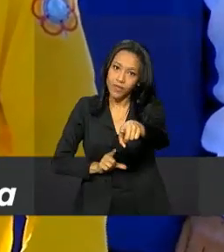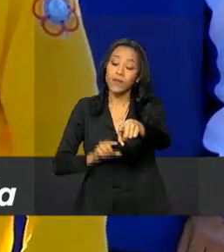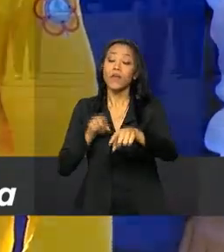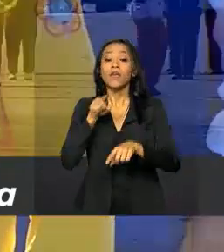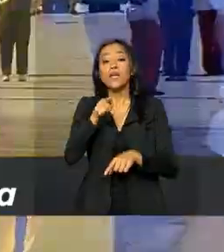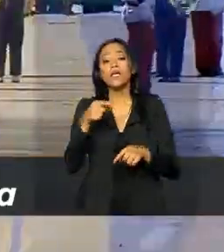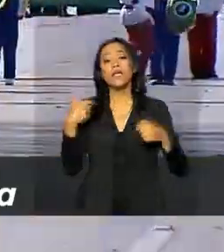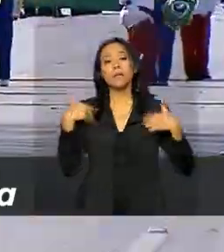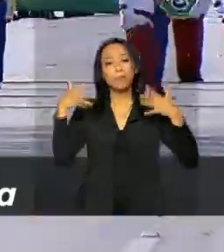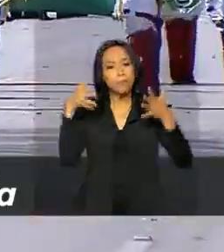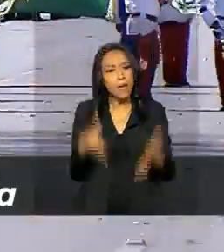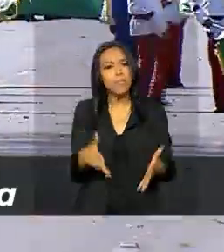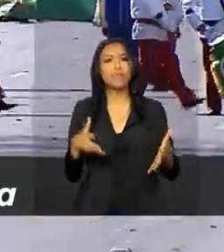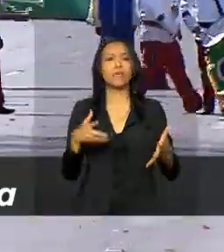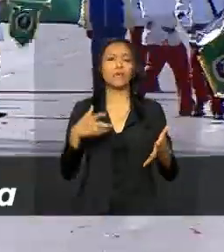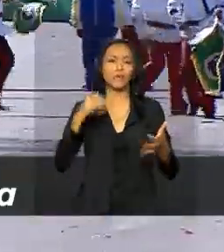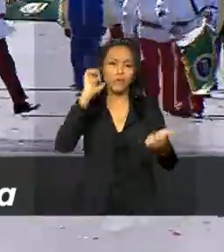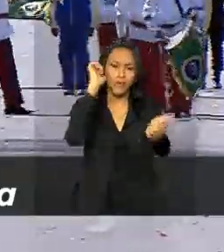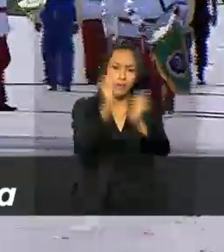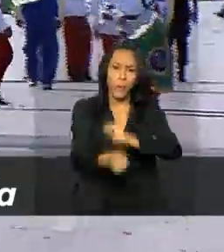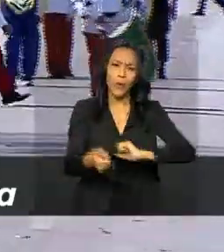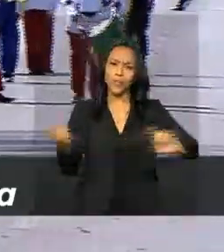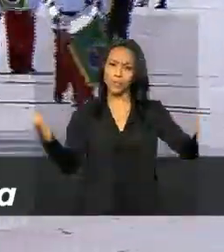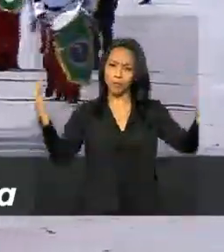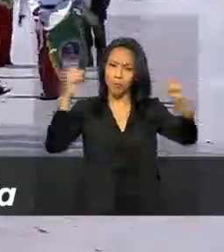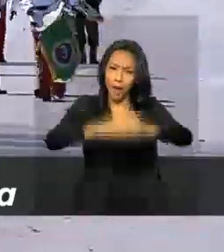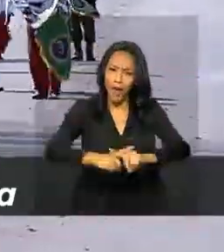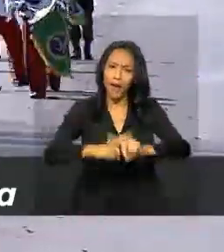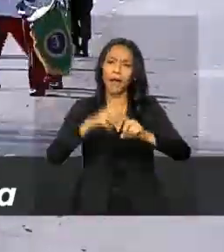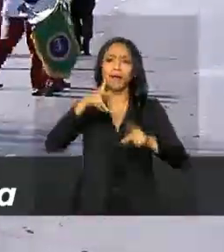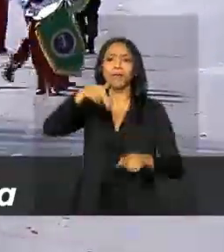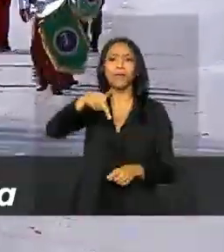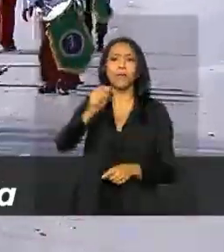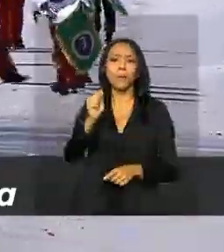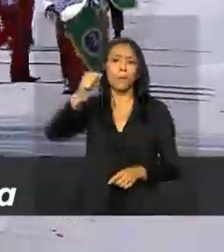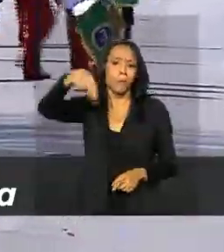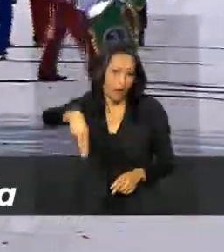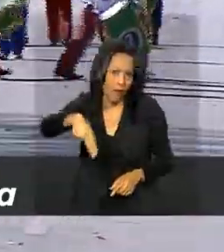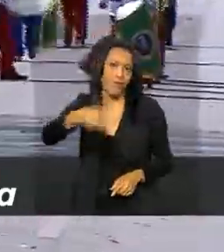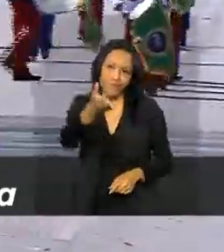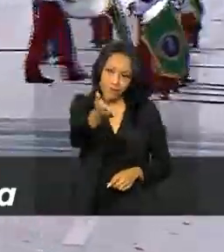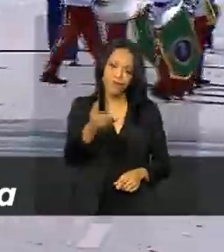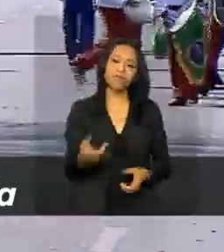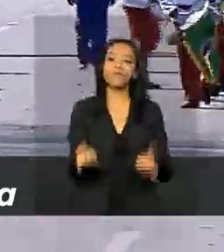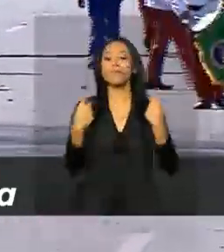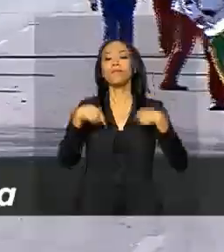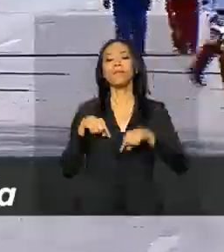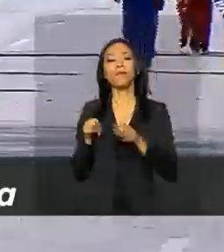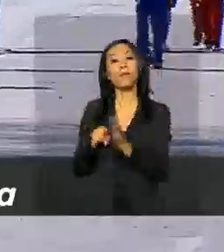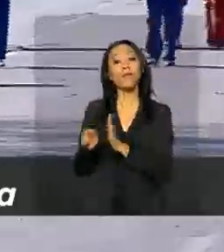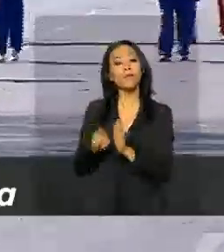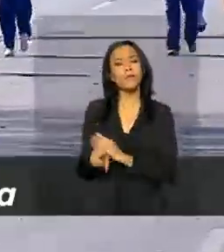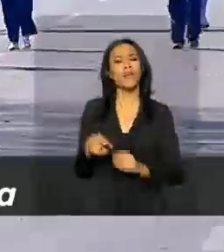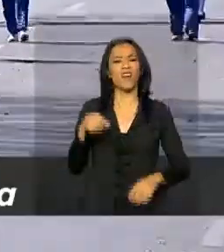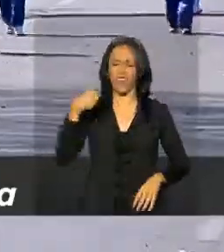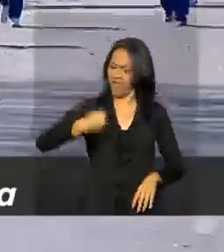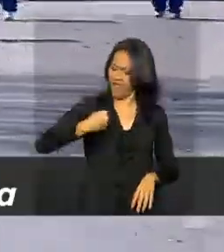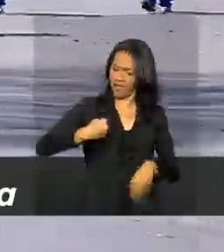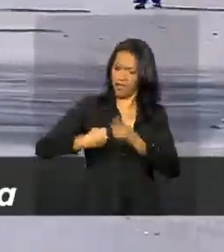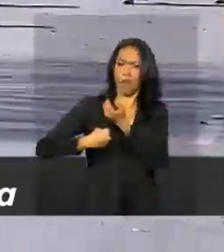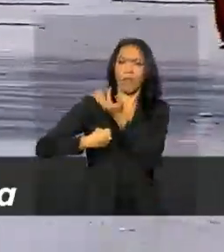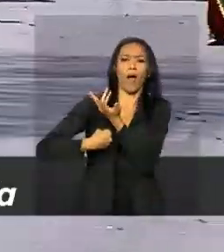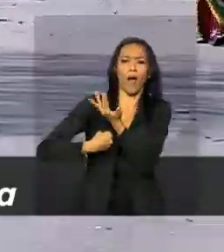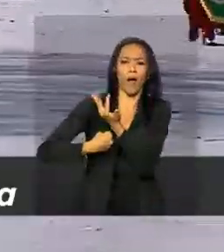participou de Olimpíadas Pan-Americanos. E essa chama, Coronel, foi, digamos